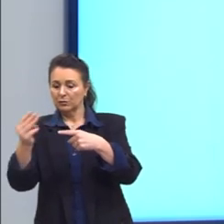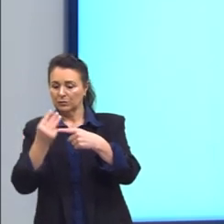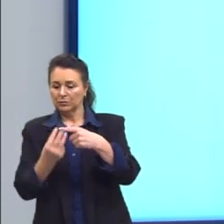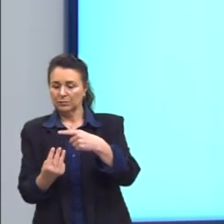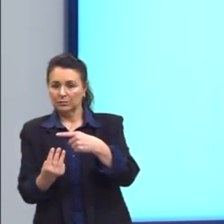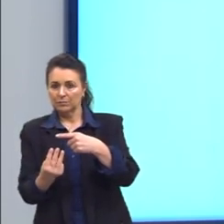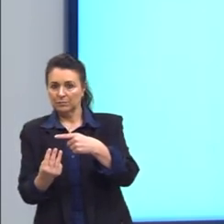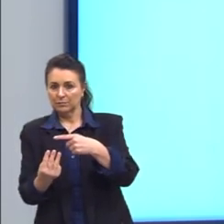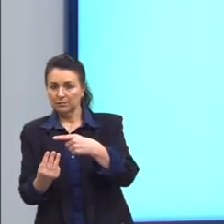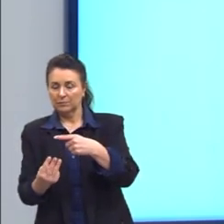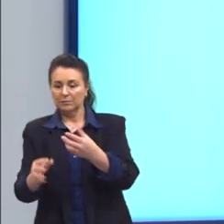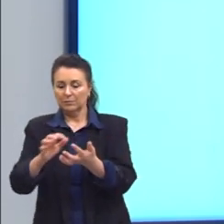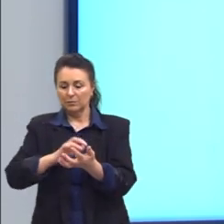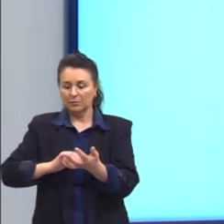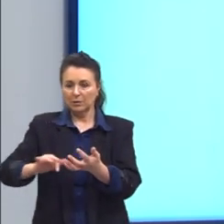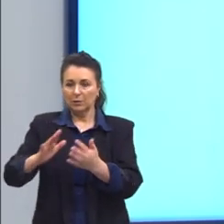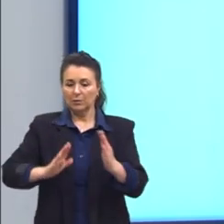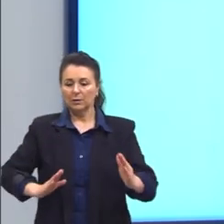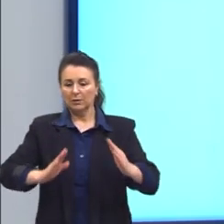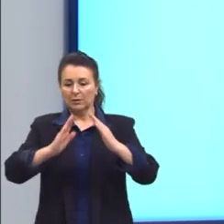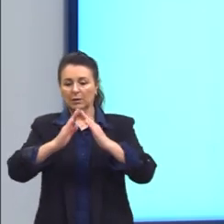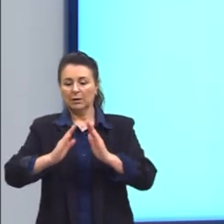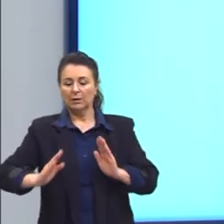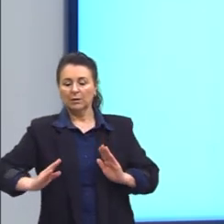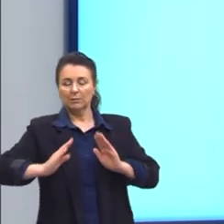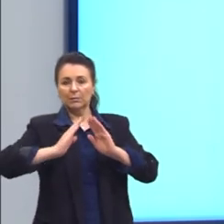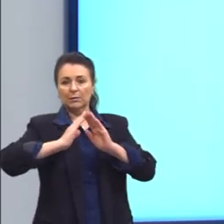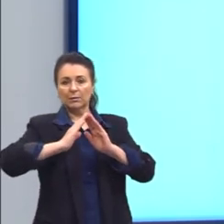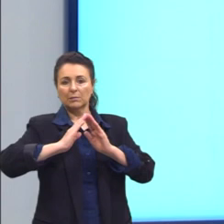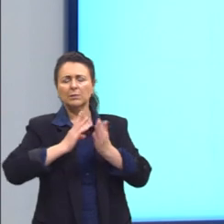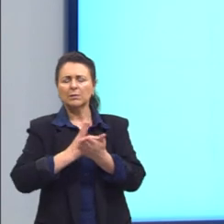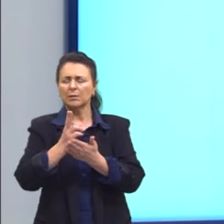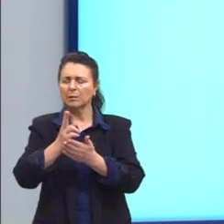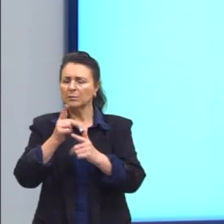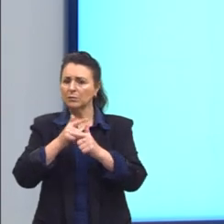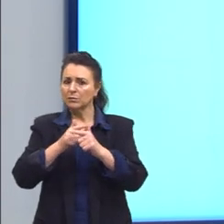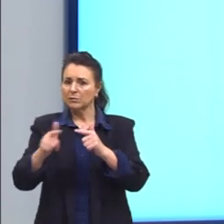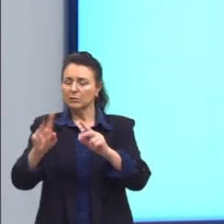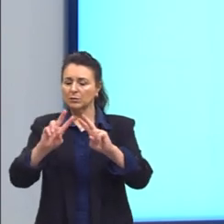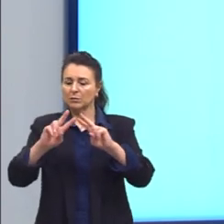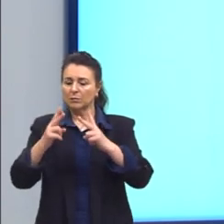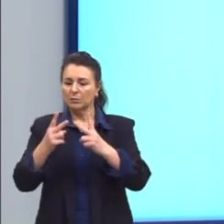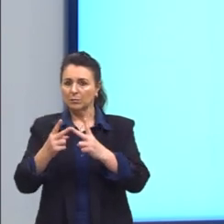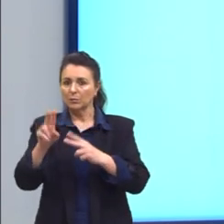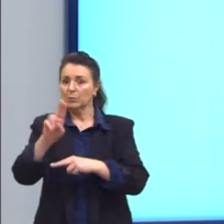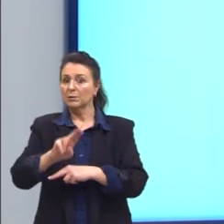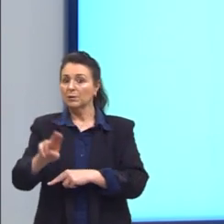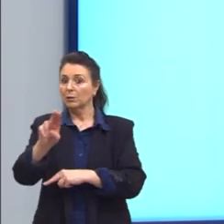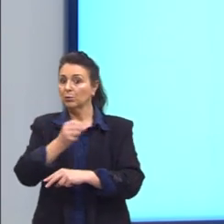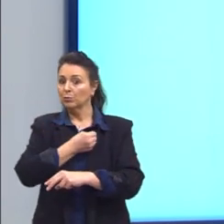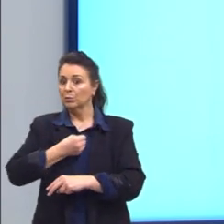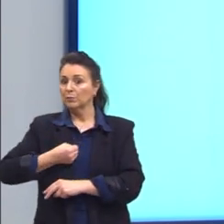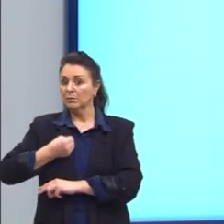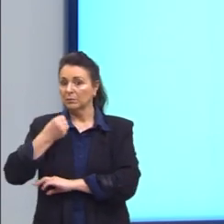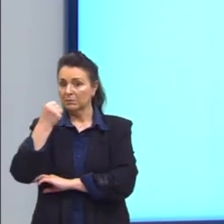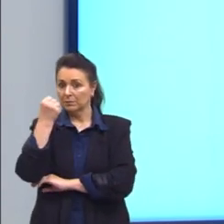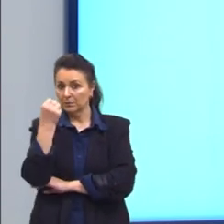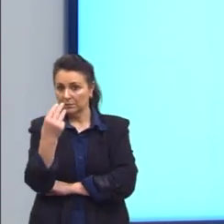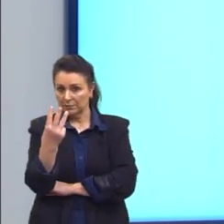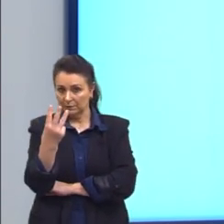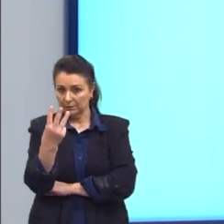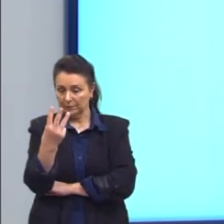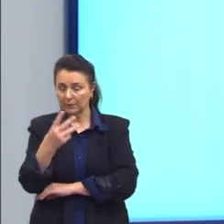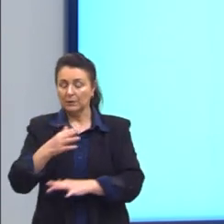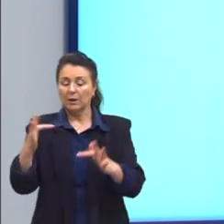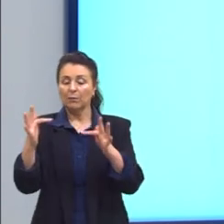na no cálculo da pirâmide nós sempre dividimos o volume por três Então aí fica